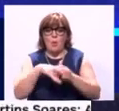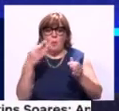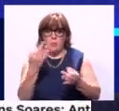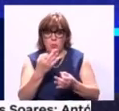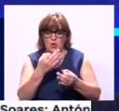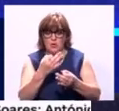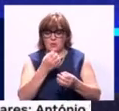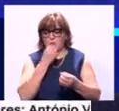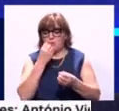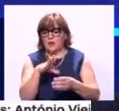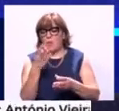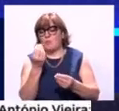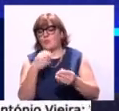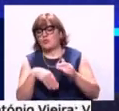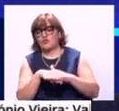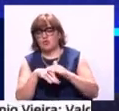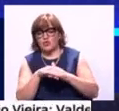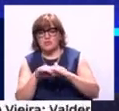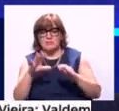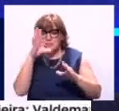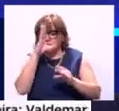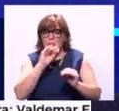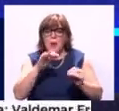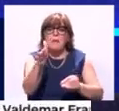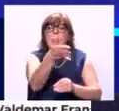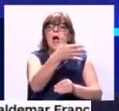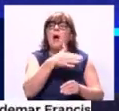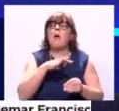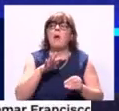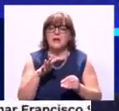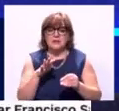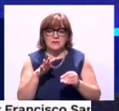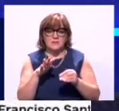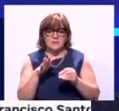perdido muitos jogadores que ninguém sabe onde é que eles estão.